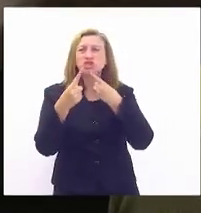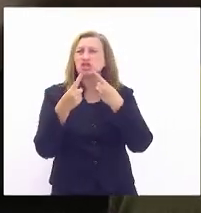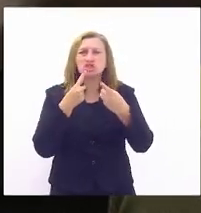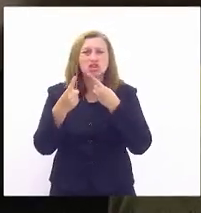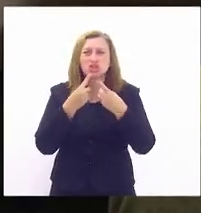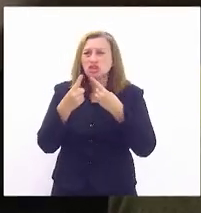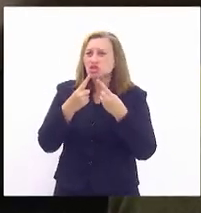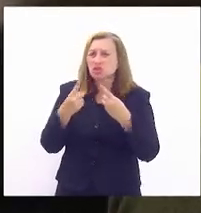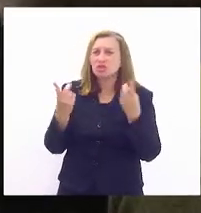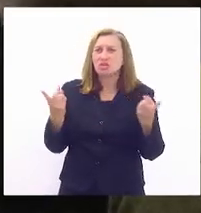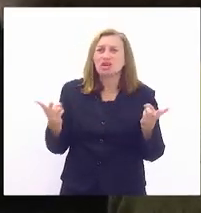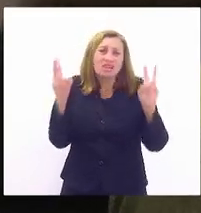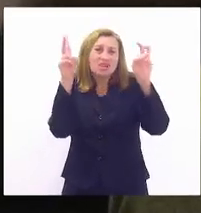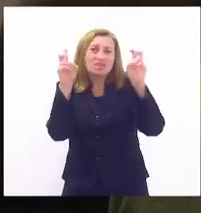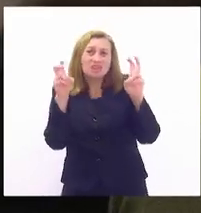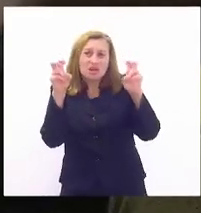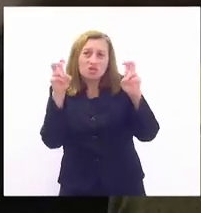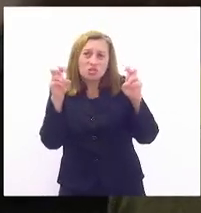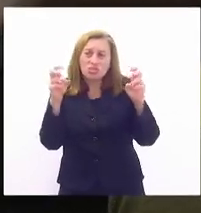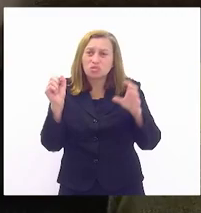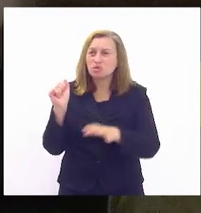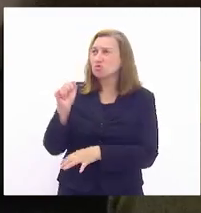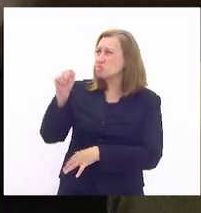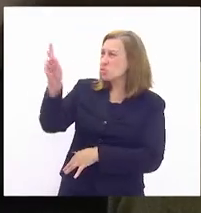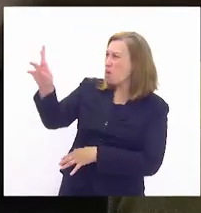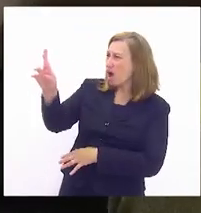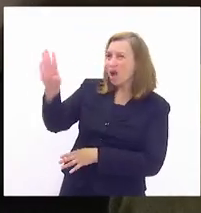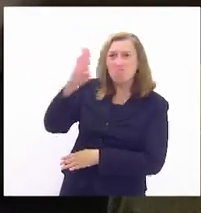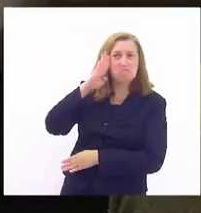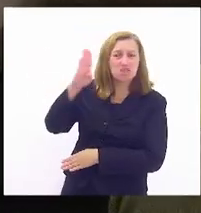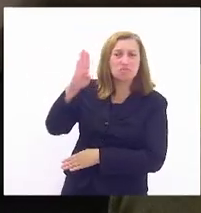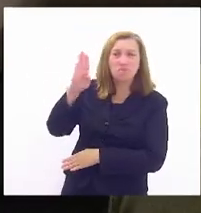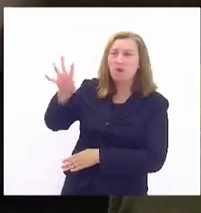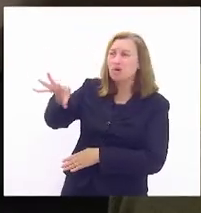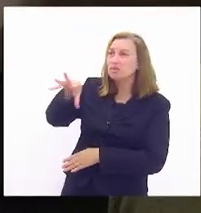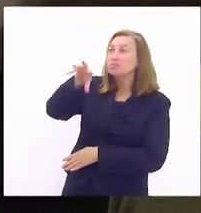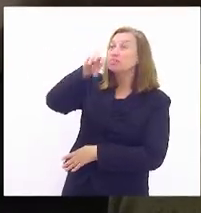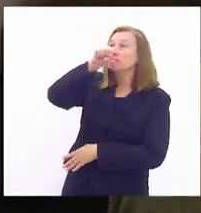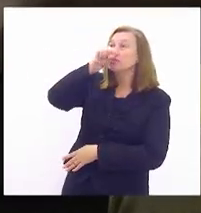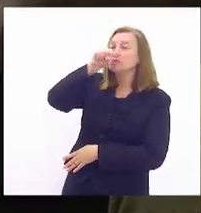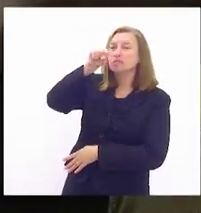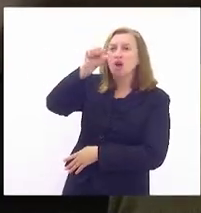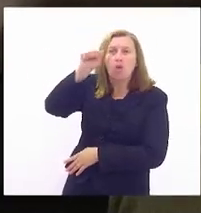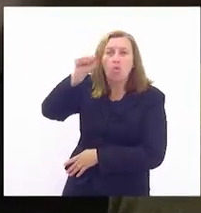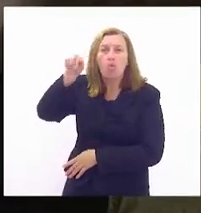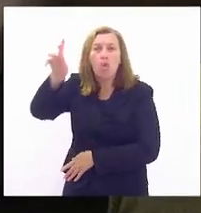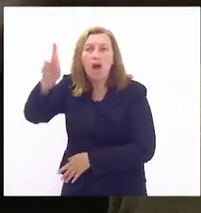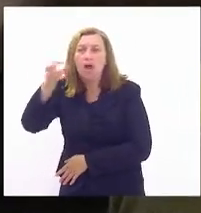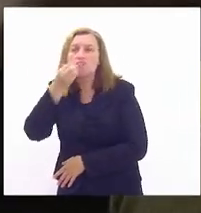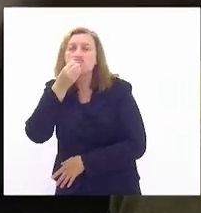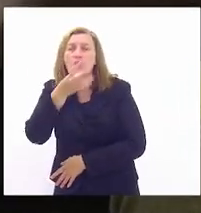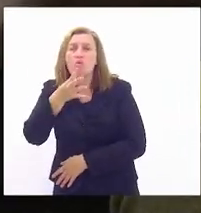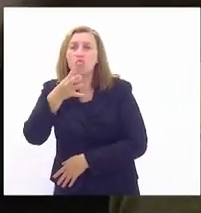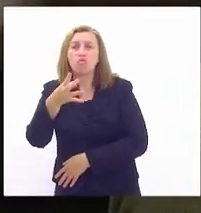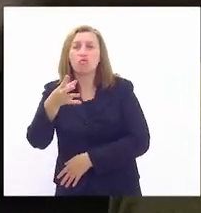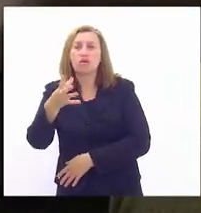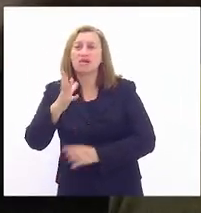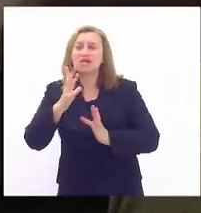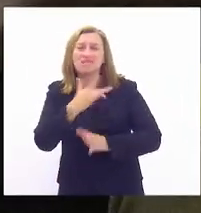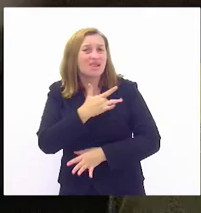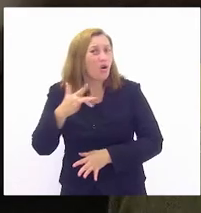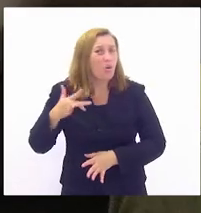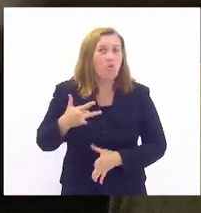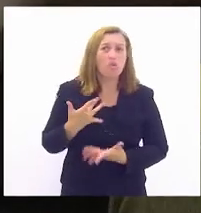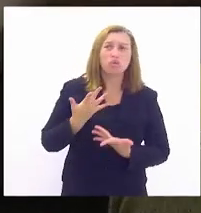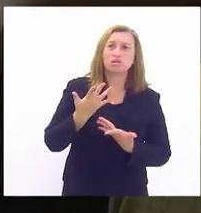tão elementar ao ar, a respirar um ar que seja respirável. Isso é